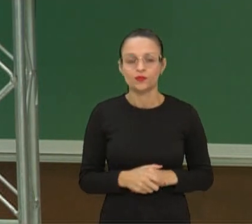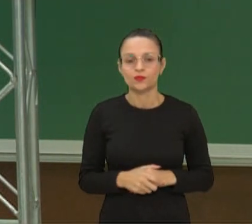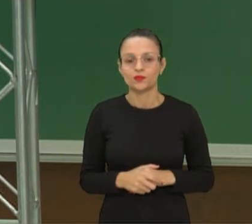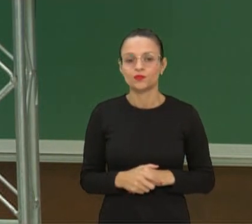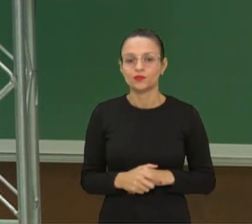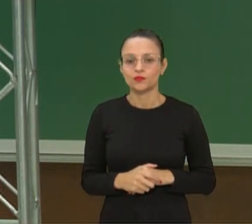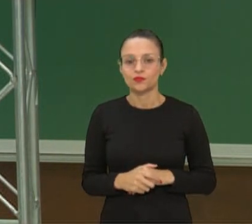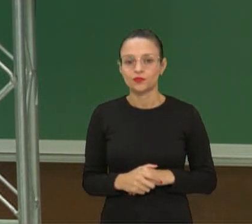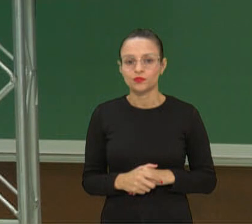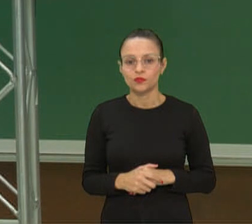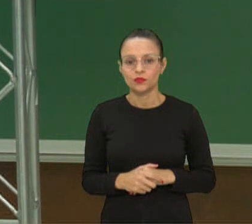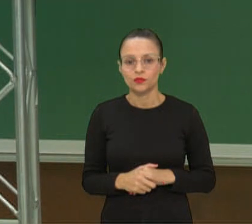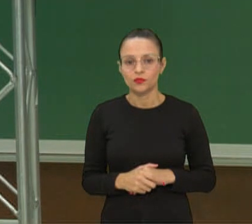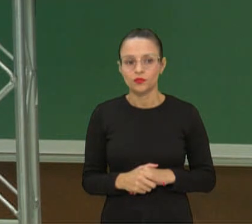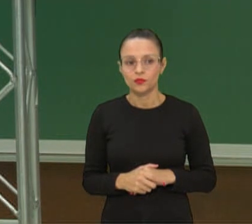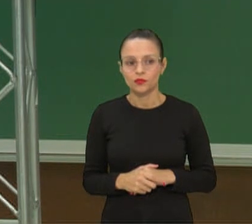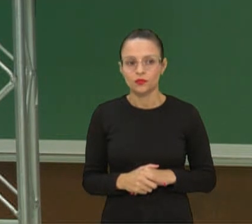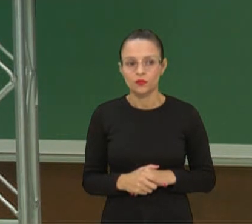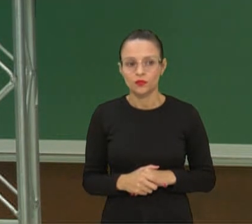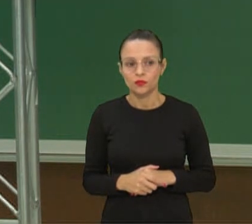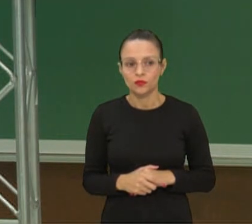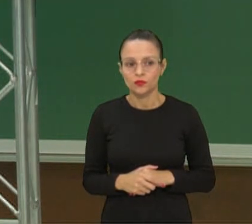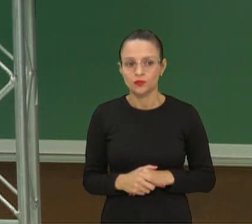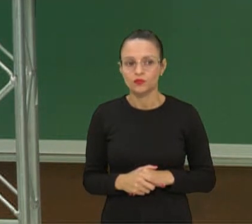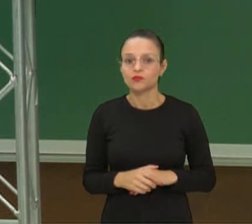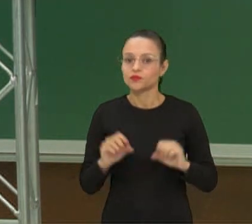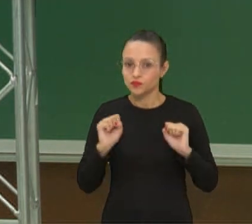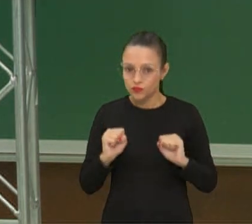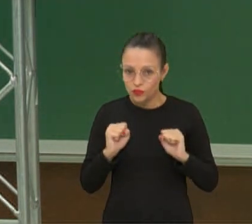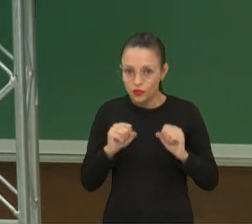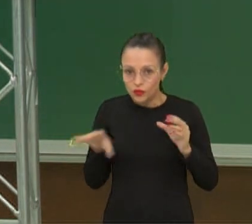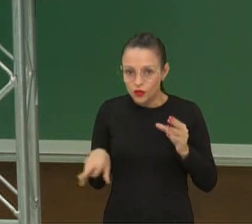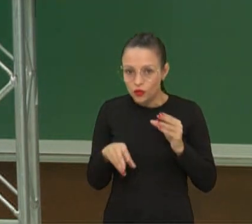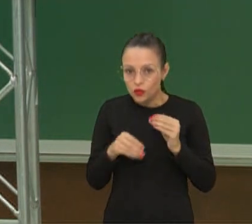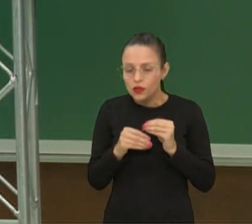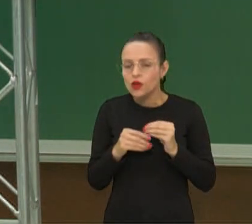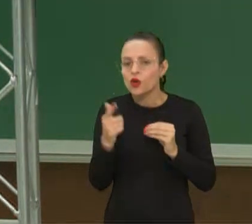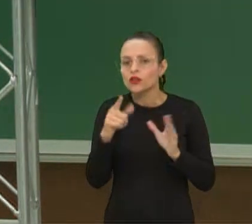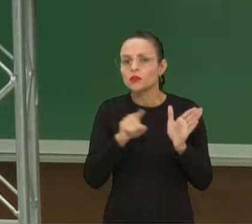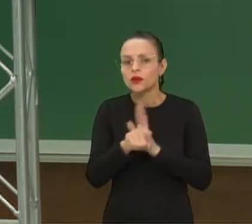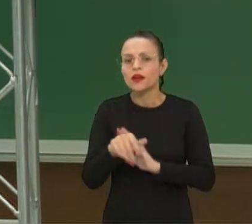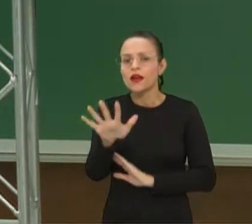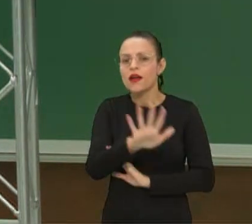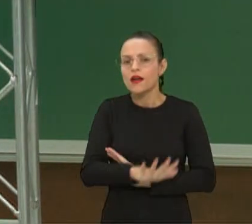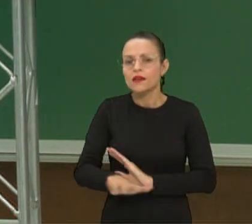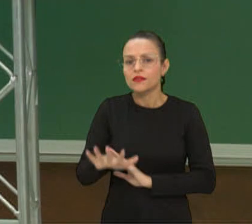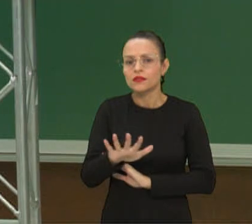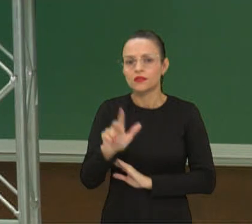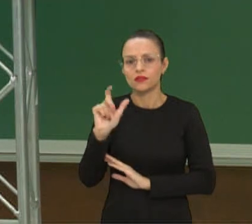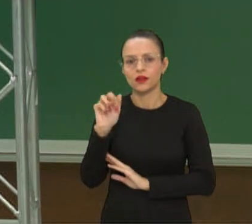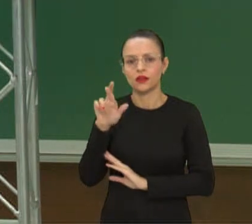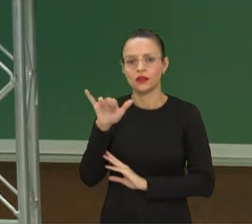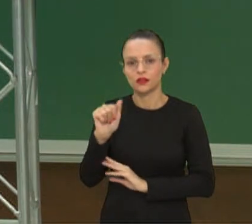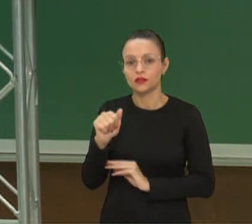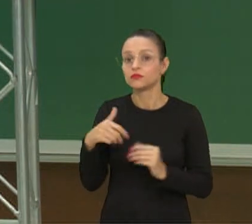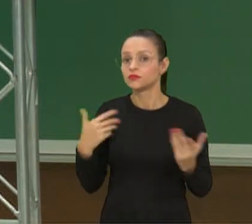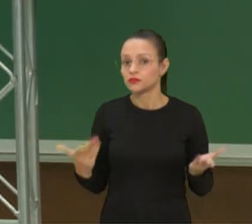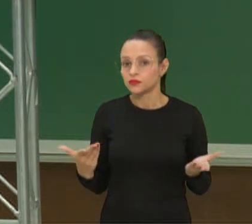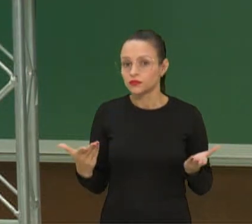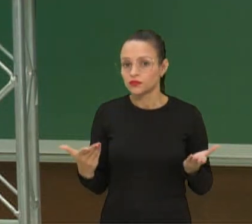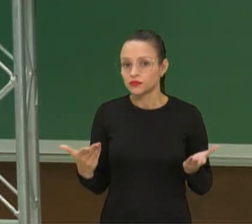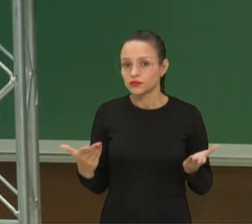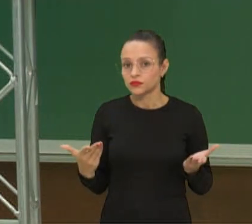57. Tá? Eu poderia ainda incluir uma outra pergunta. Qual que é a área desse terreno? A área desse terreno é